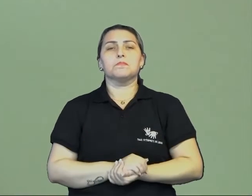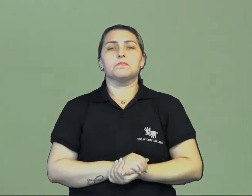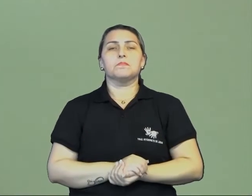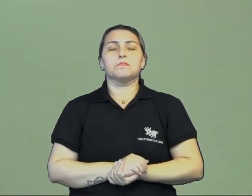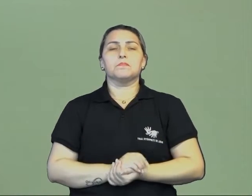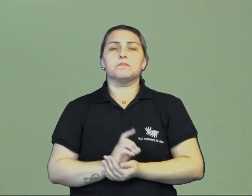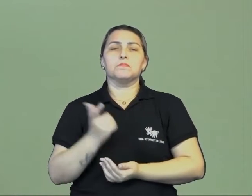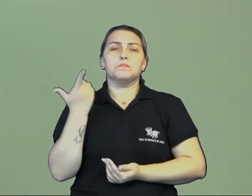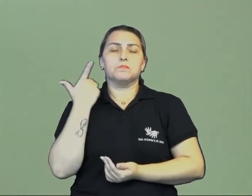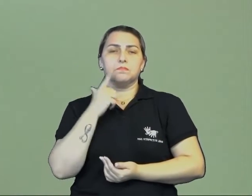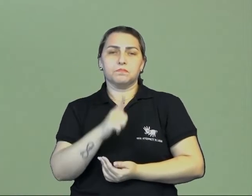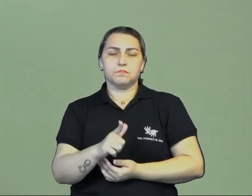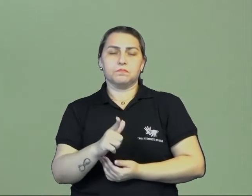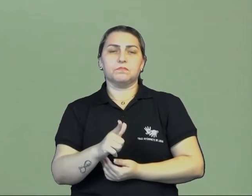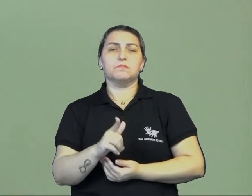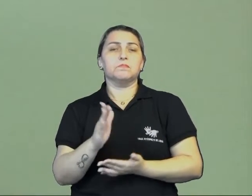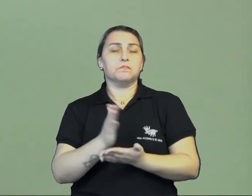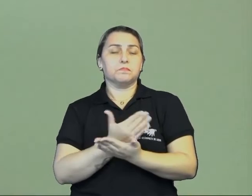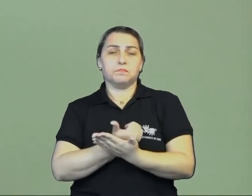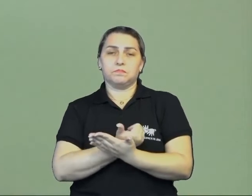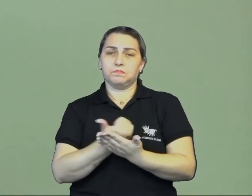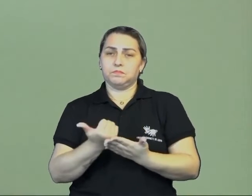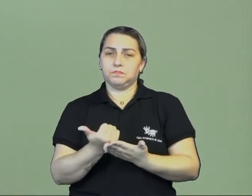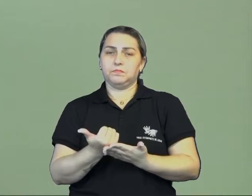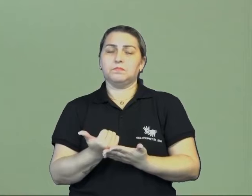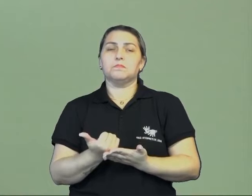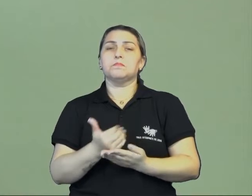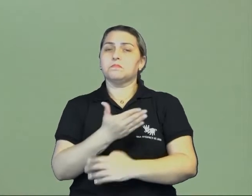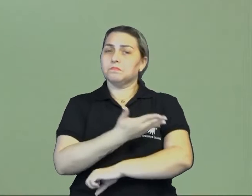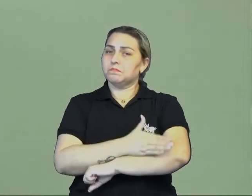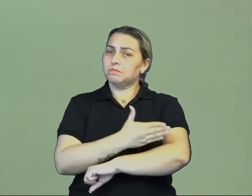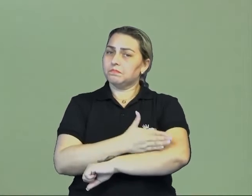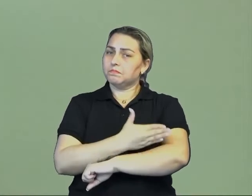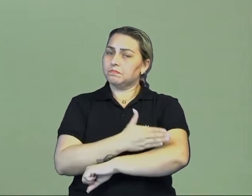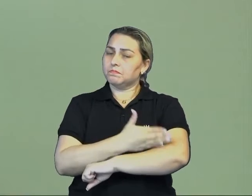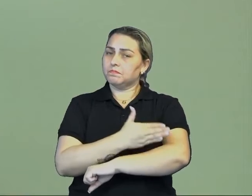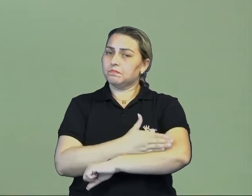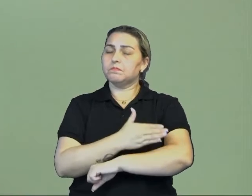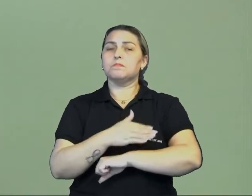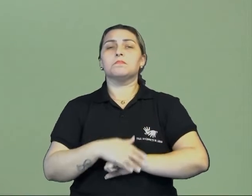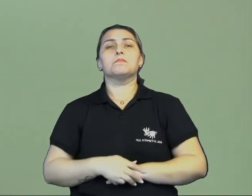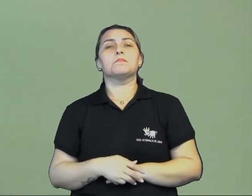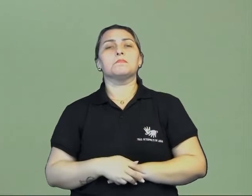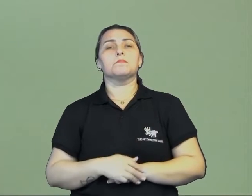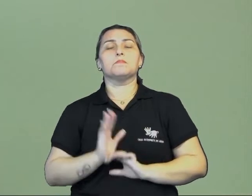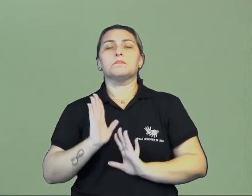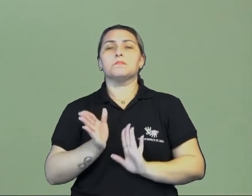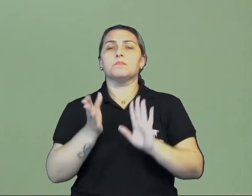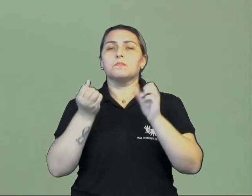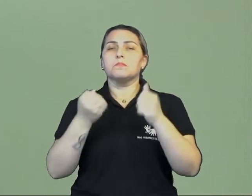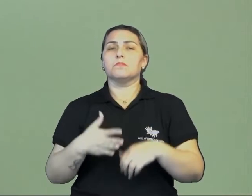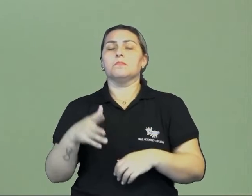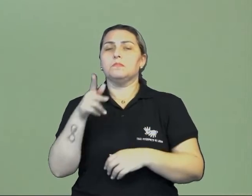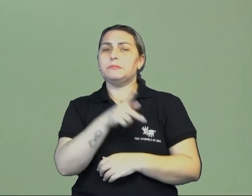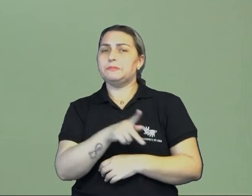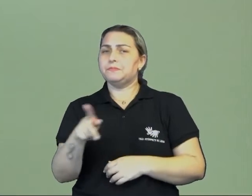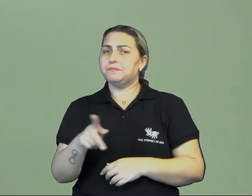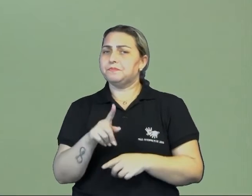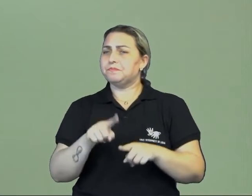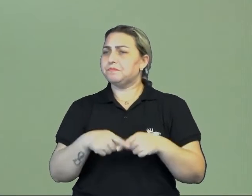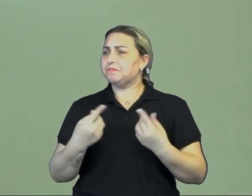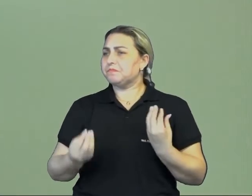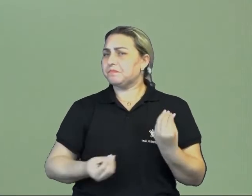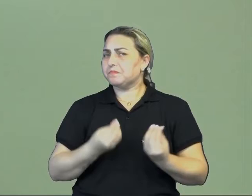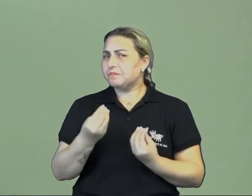que a gente consiga desenvolver alguma ação, e coloca para desenvolver aqueles benefícios que a gente já citou. Professor, mas como assim